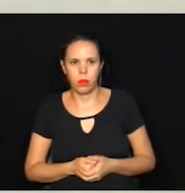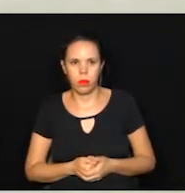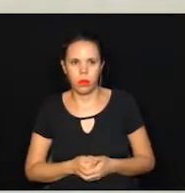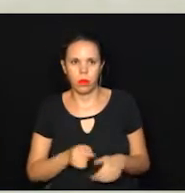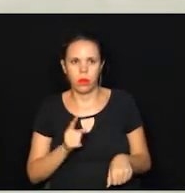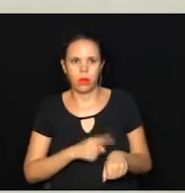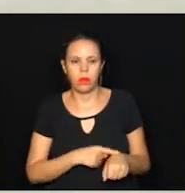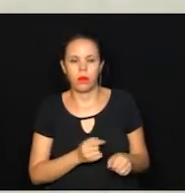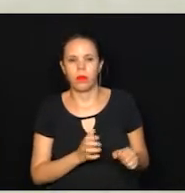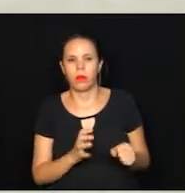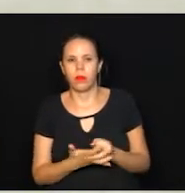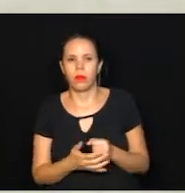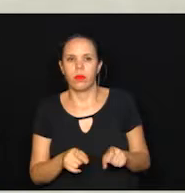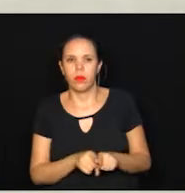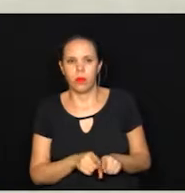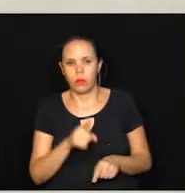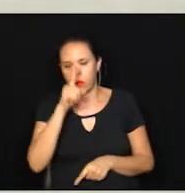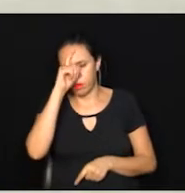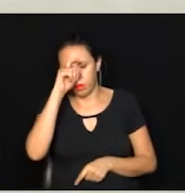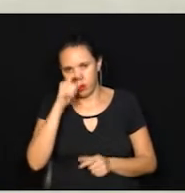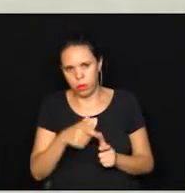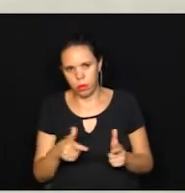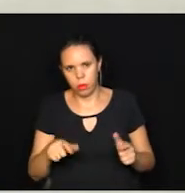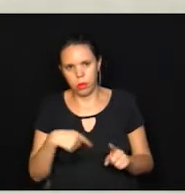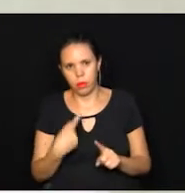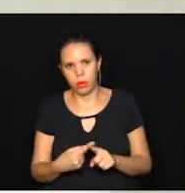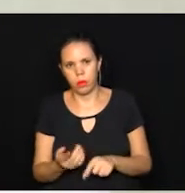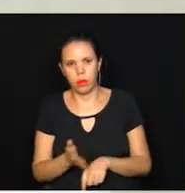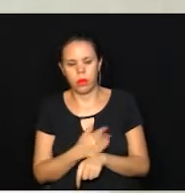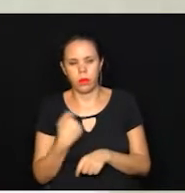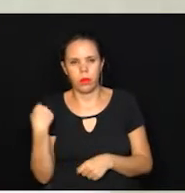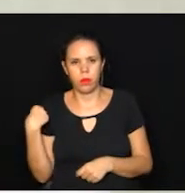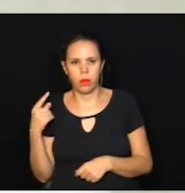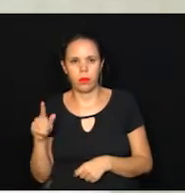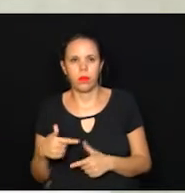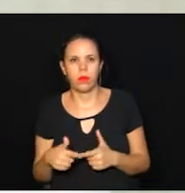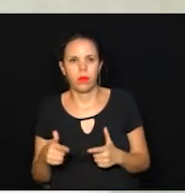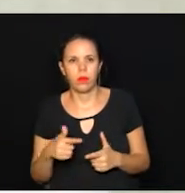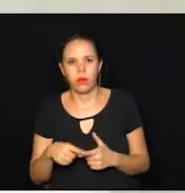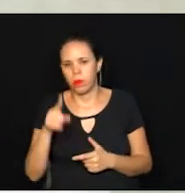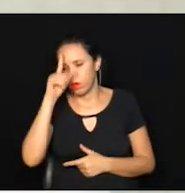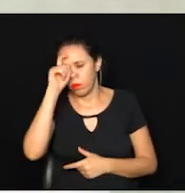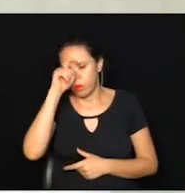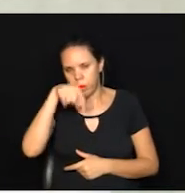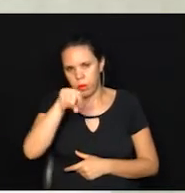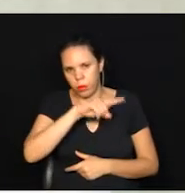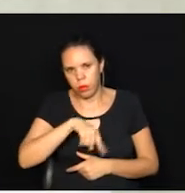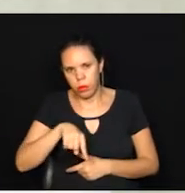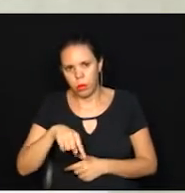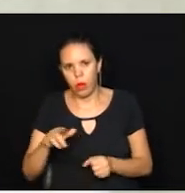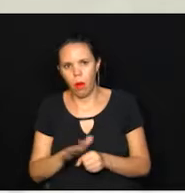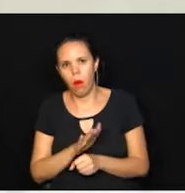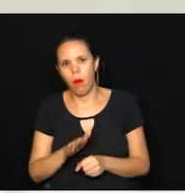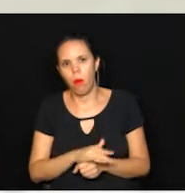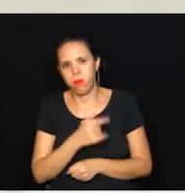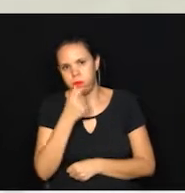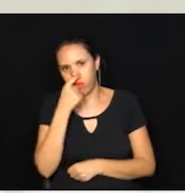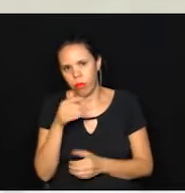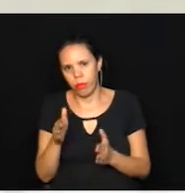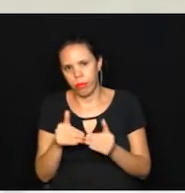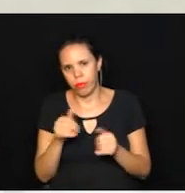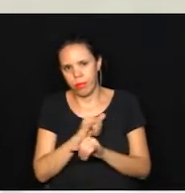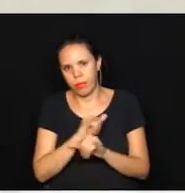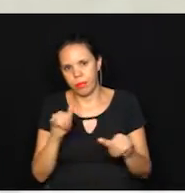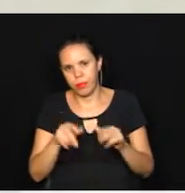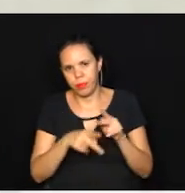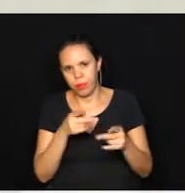tempo hospitalar é maior do que antes. Então, com isso, os hospitais estão ficando mais lotados. Solicitamos